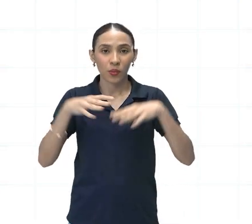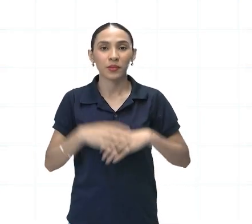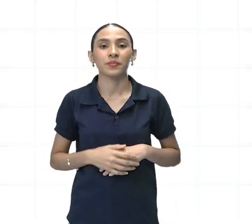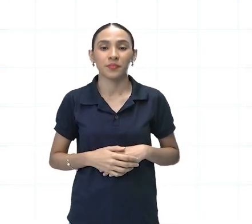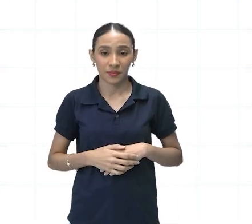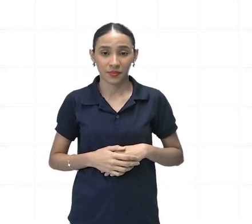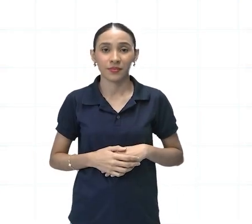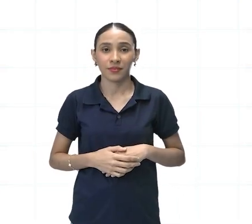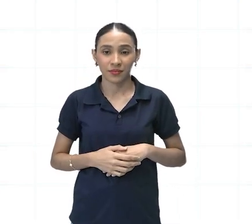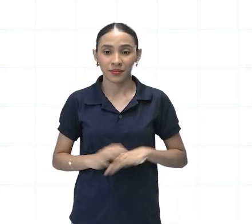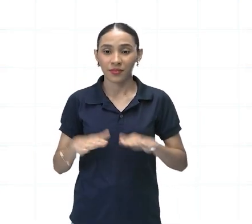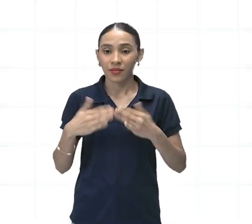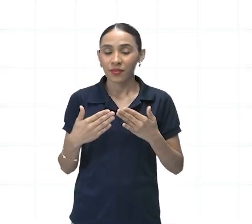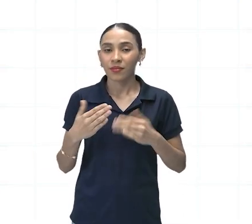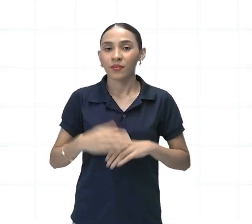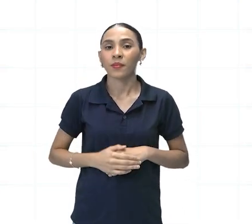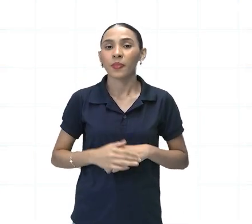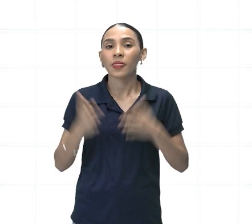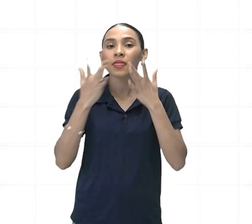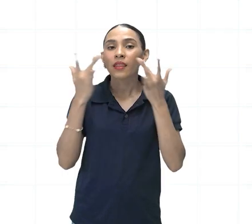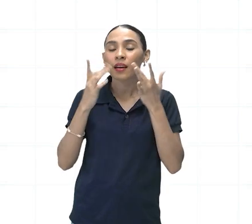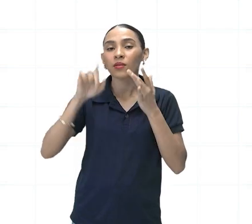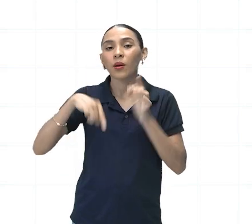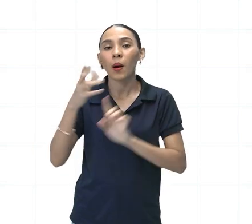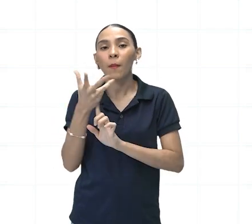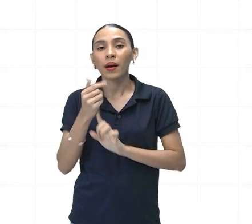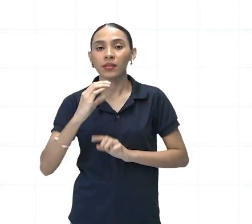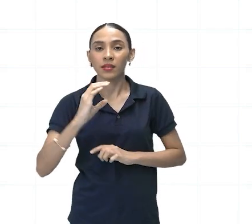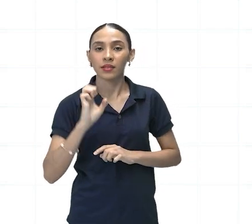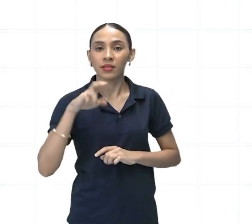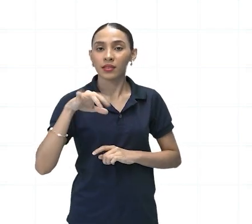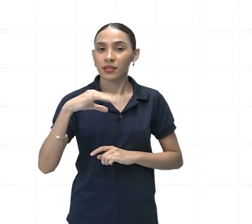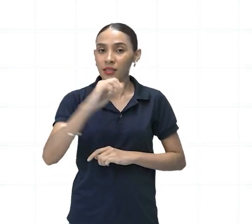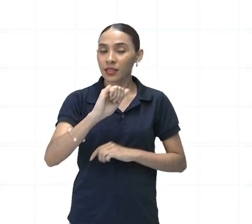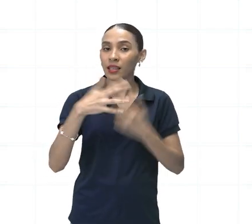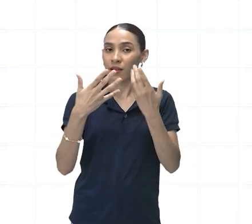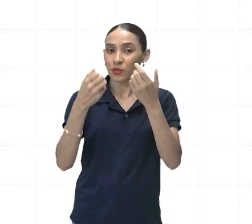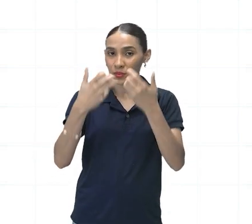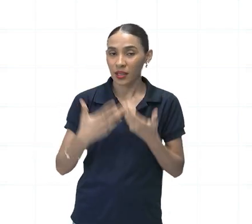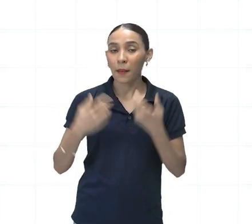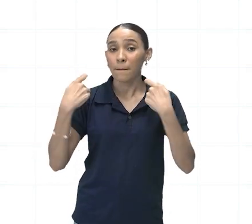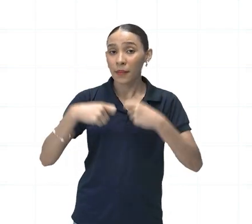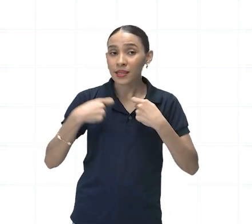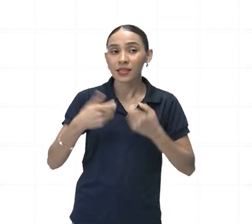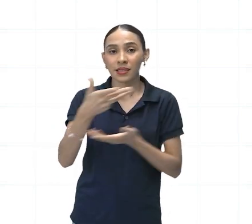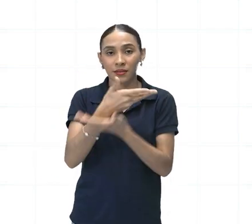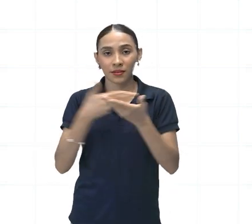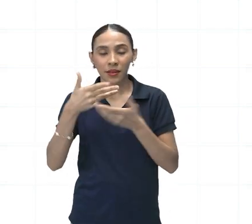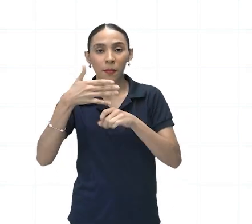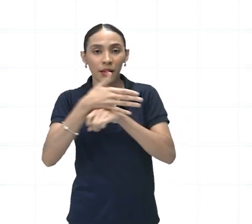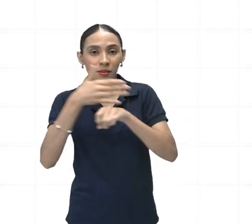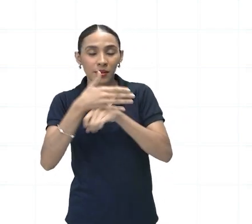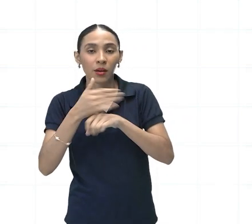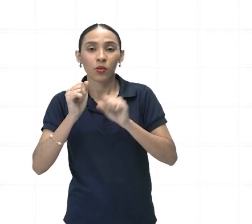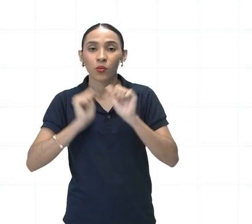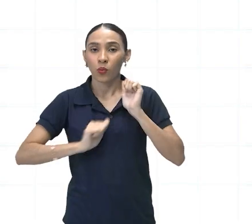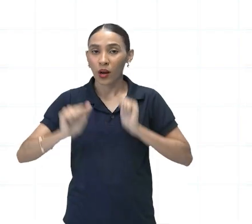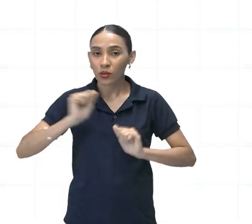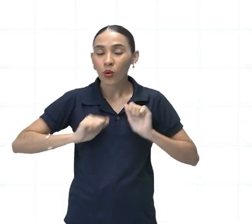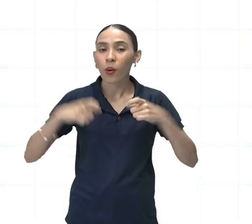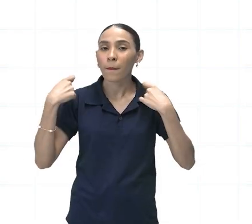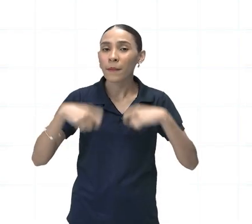público. Então, como o teatro é uma arte cênica, que eu já falei, ele precisa da interação do público e o ator ele tem